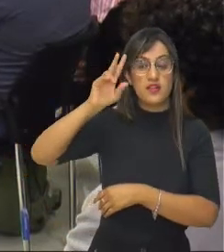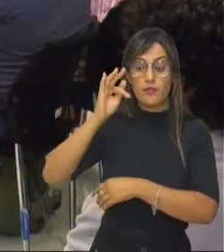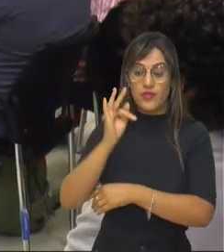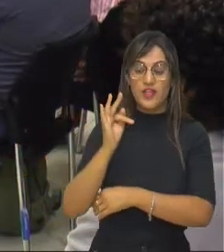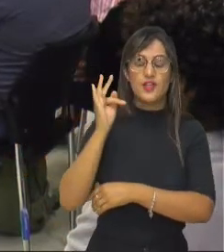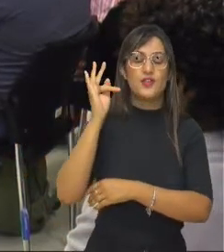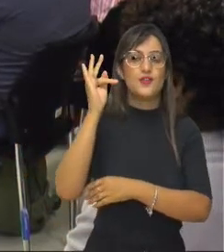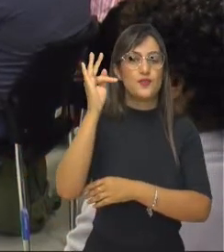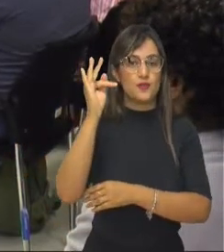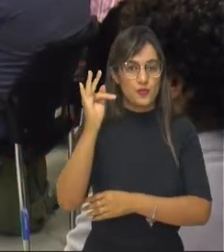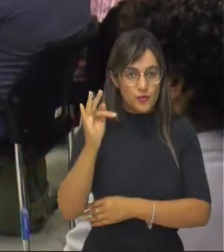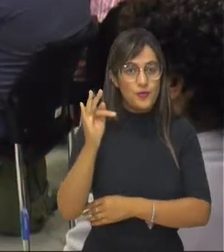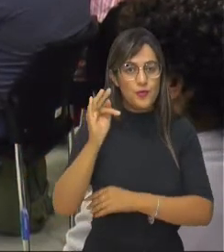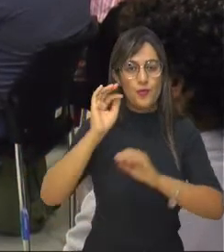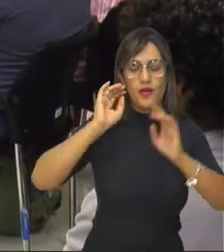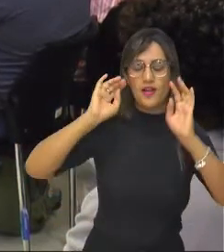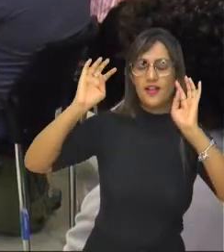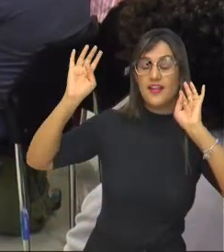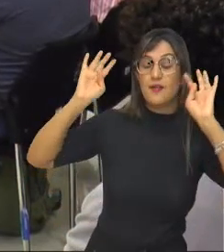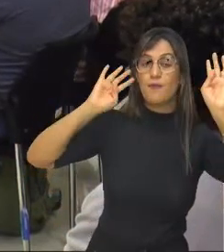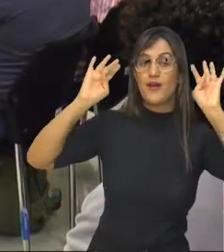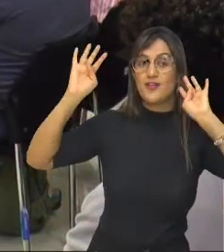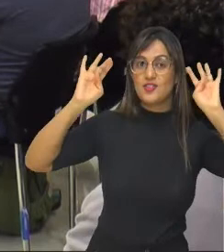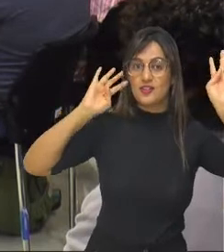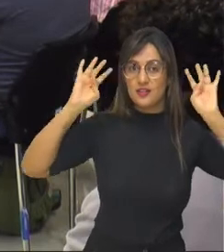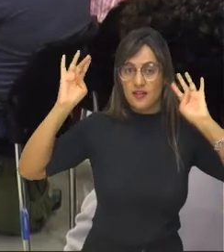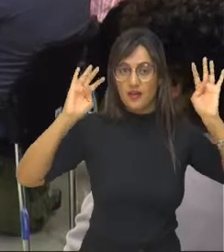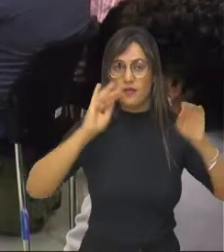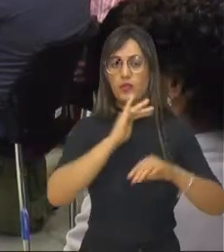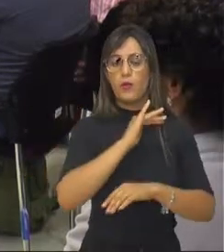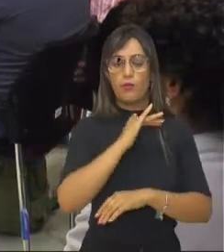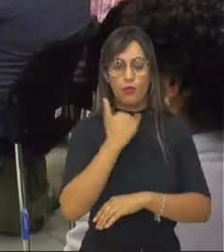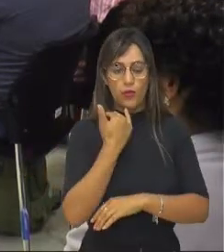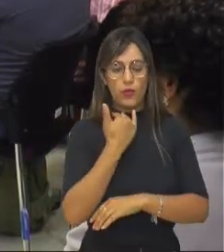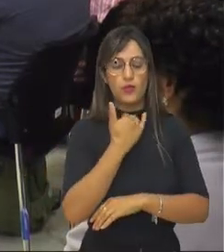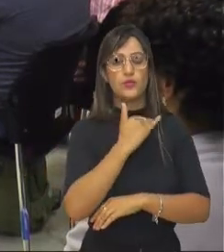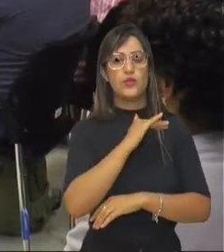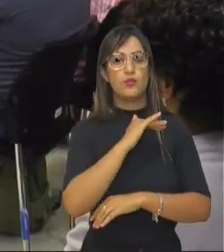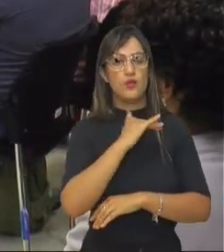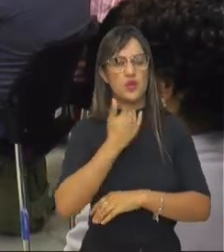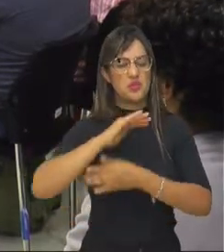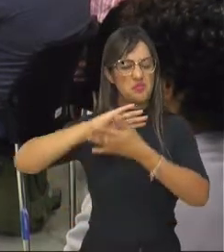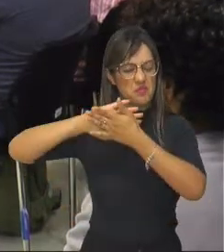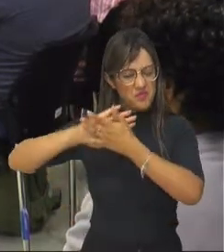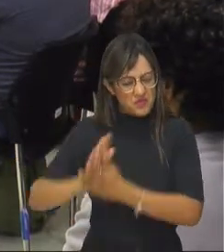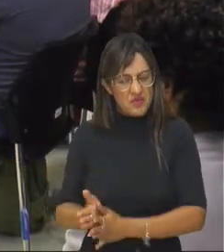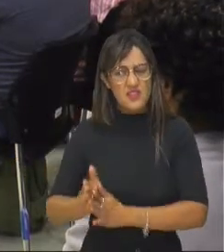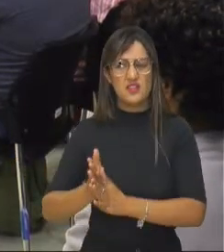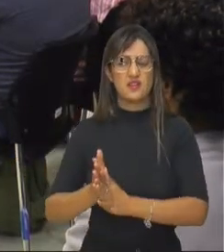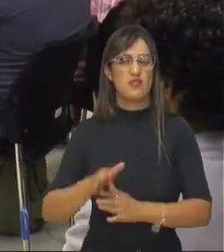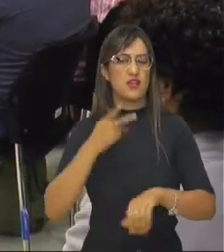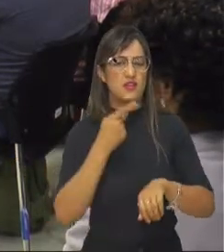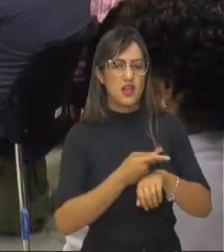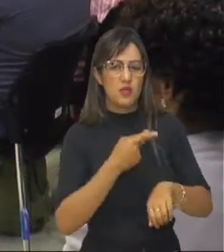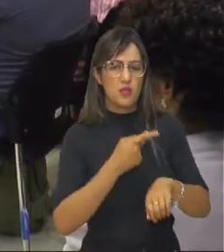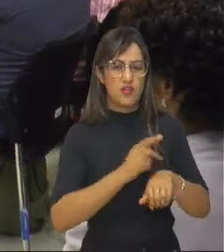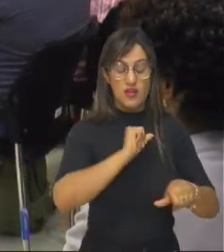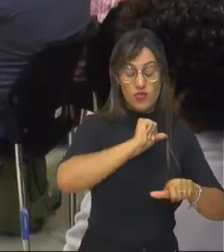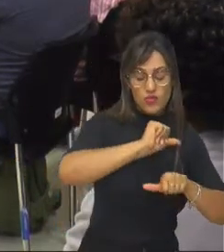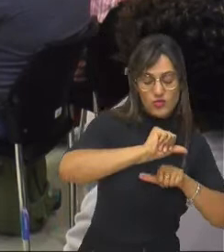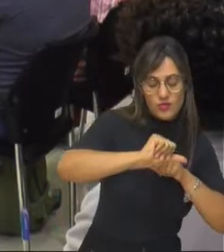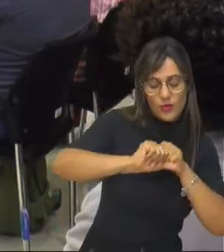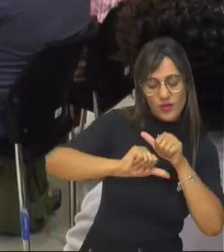futuro inimaginável. Morto, morrido, desfeito, feito vidro, nos